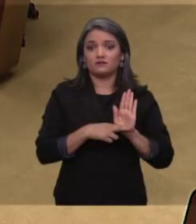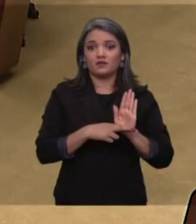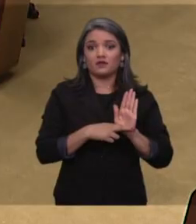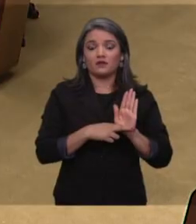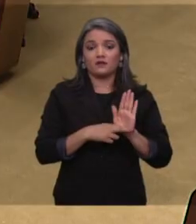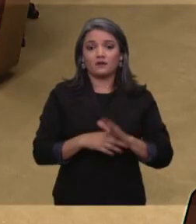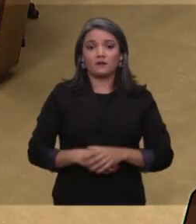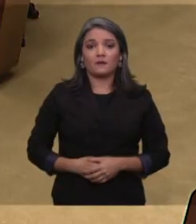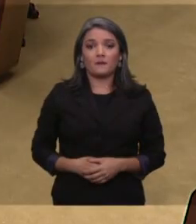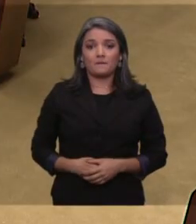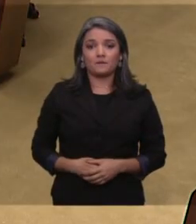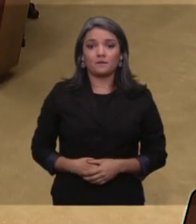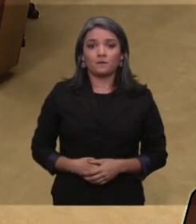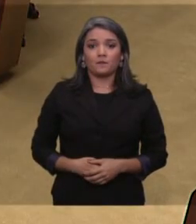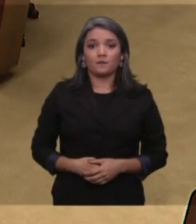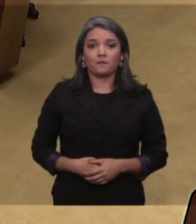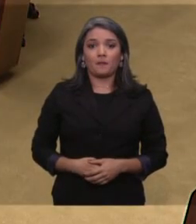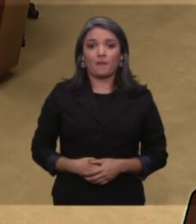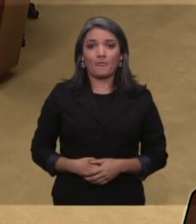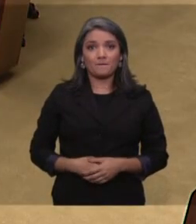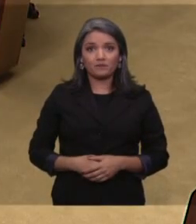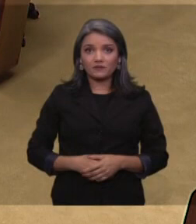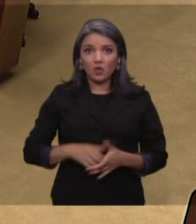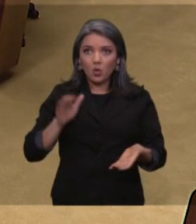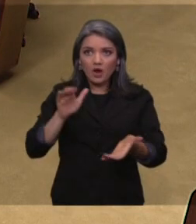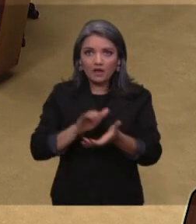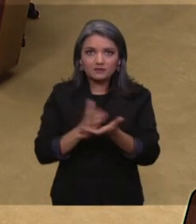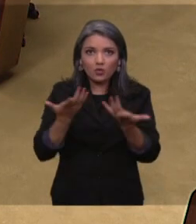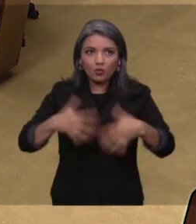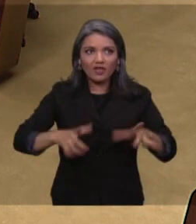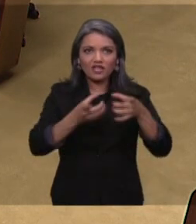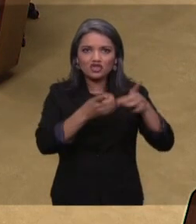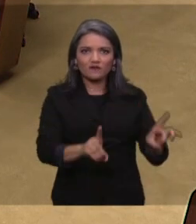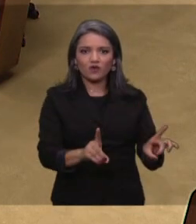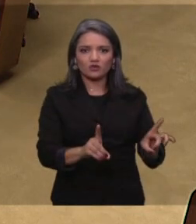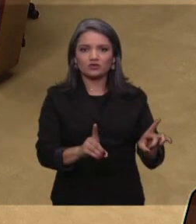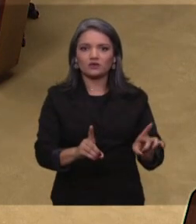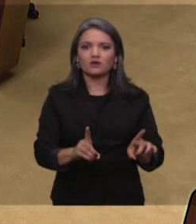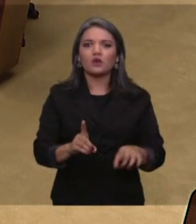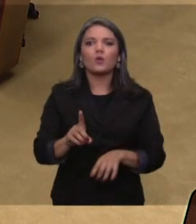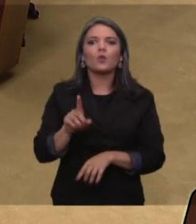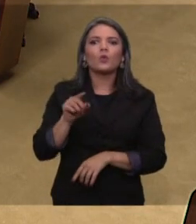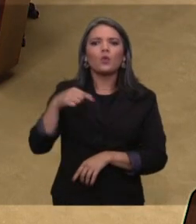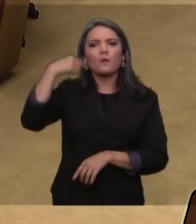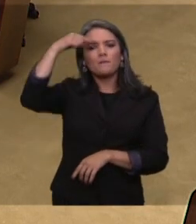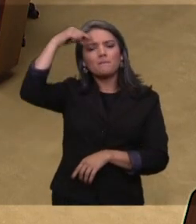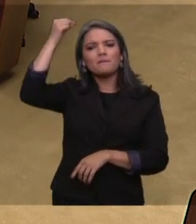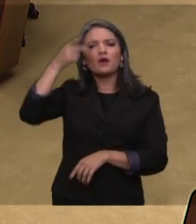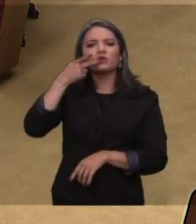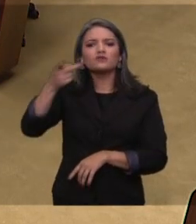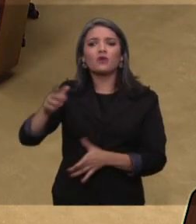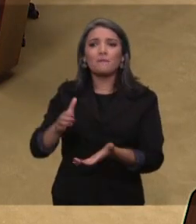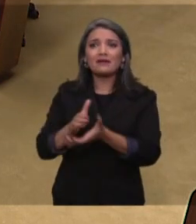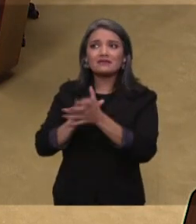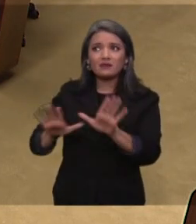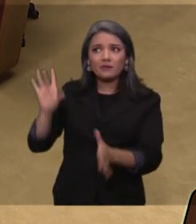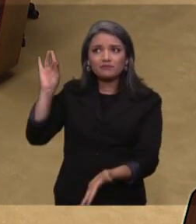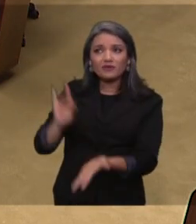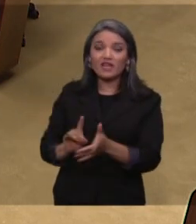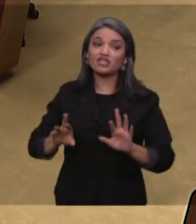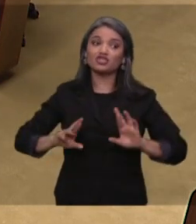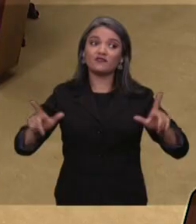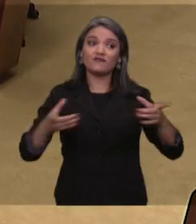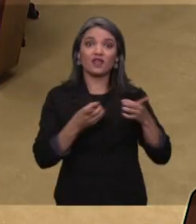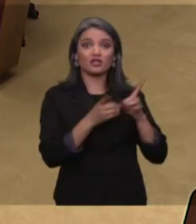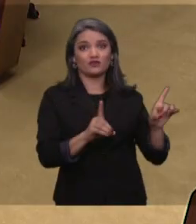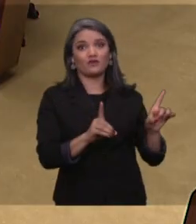O casal não quer se divorciar. Certo, mas a separação de fato é um instituto distinto da separação. Mas por isso eu volto à minha